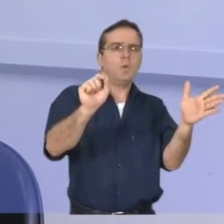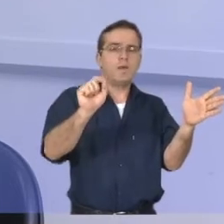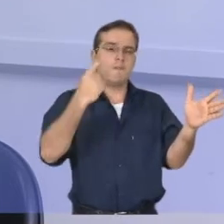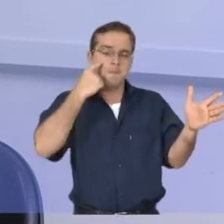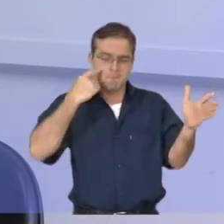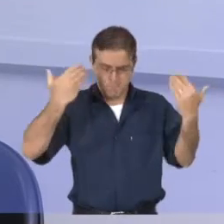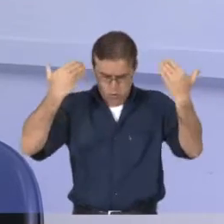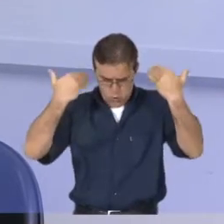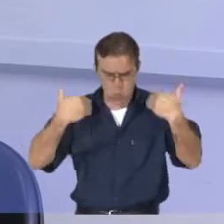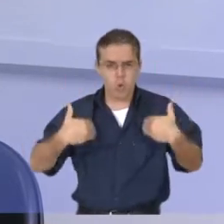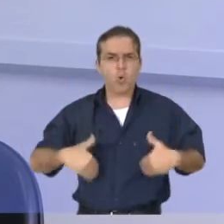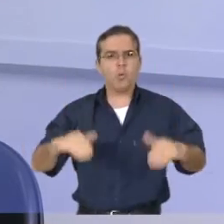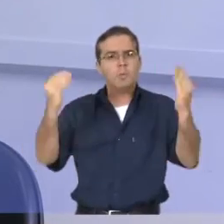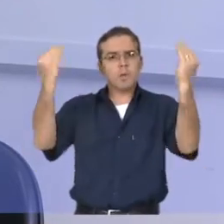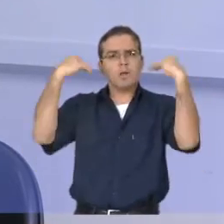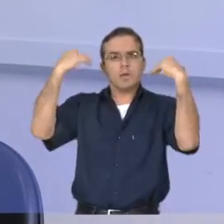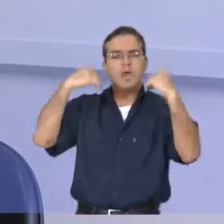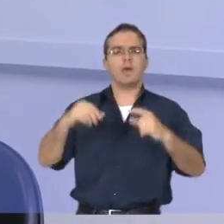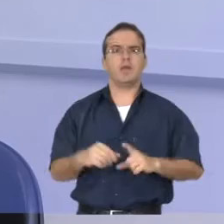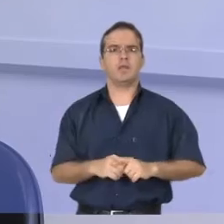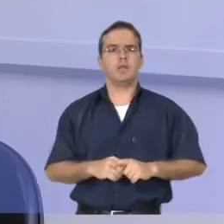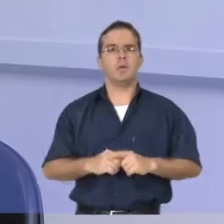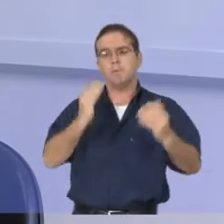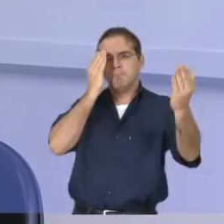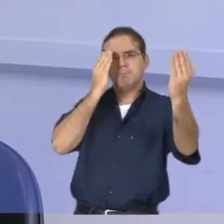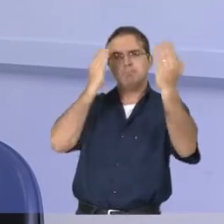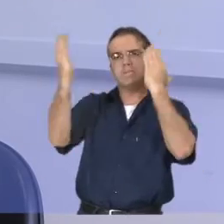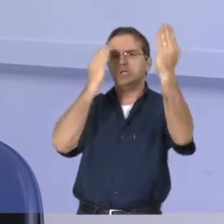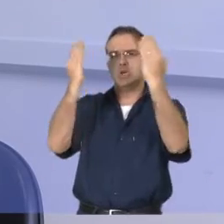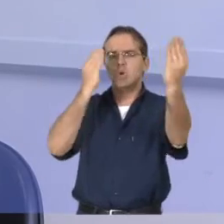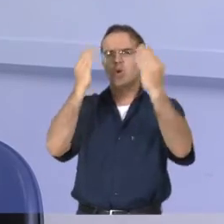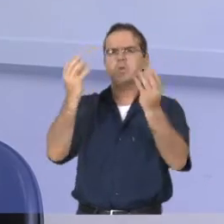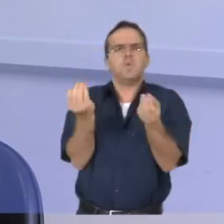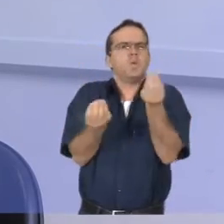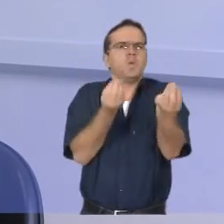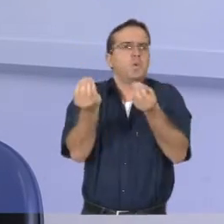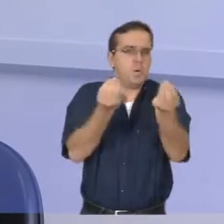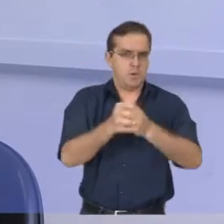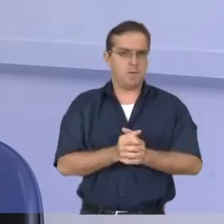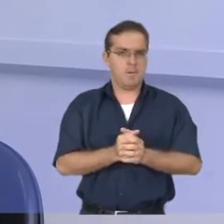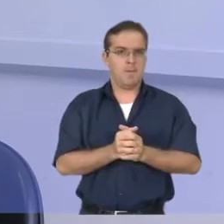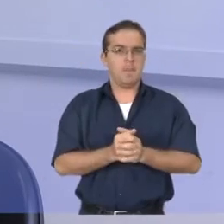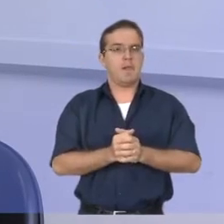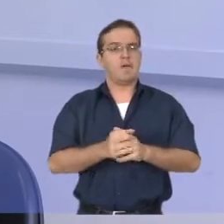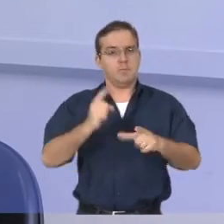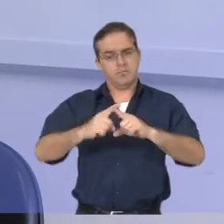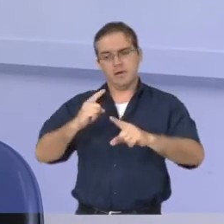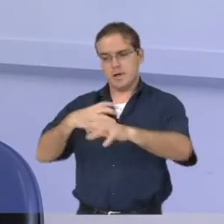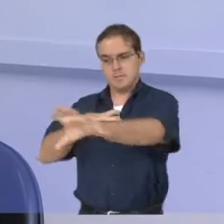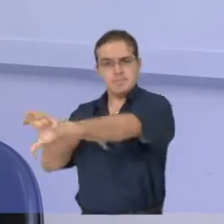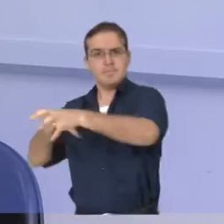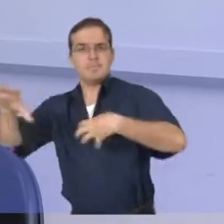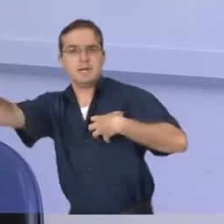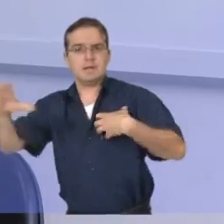é tipicamente psicológica, no caso, a empatia, né? Saber como é que o nosso sistema cardiovascular está respondendo quando